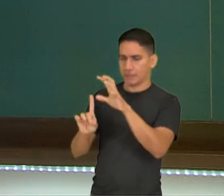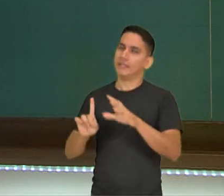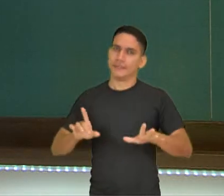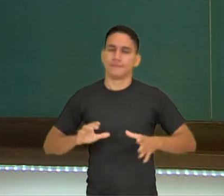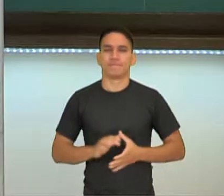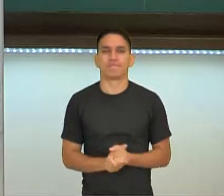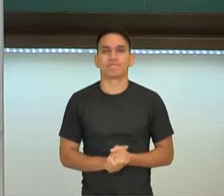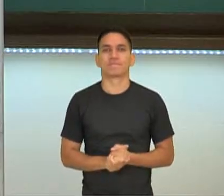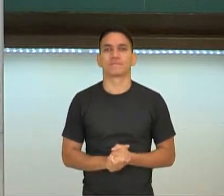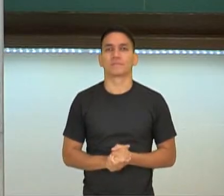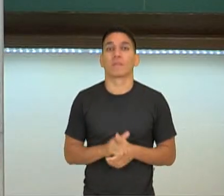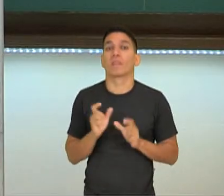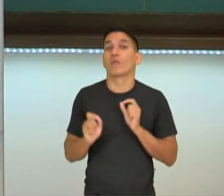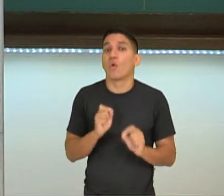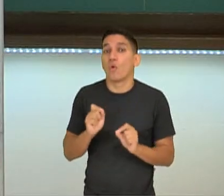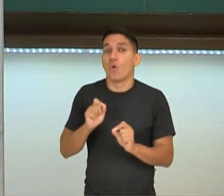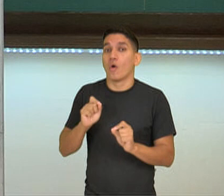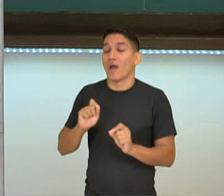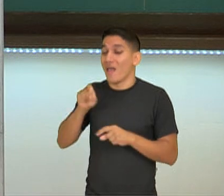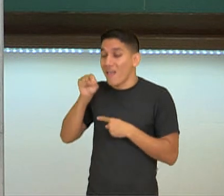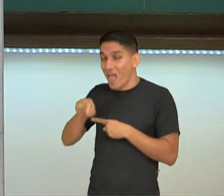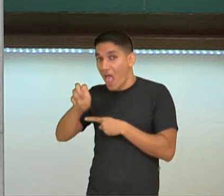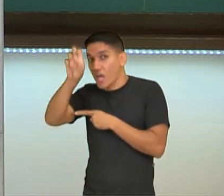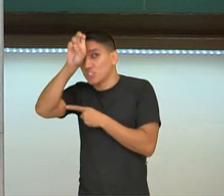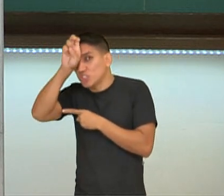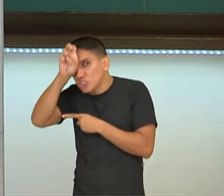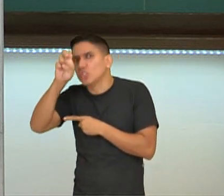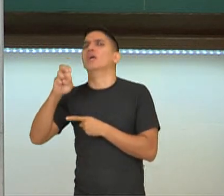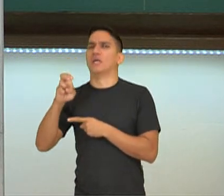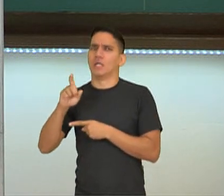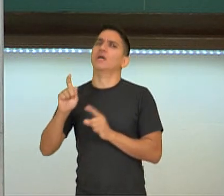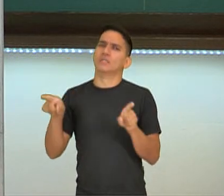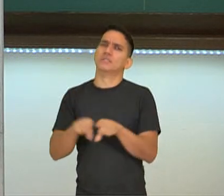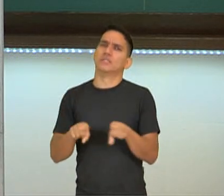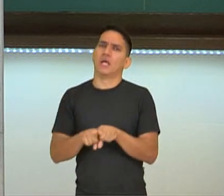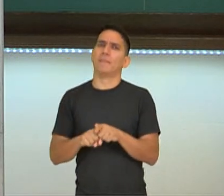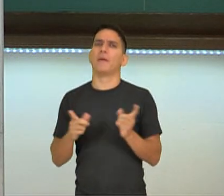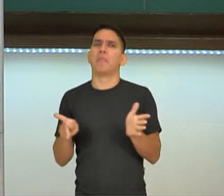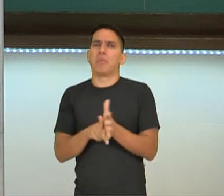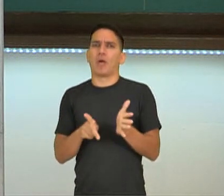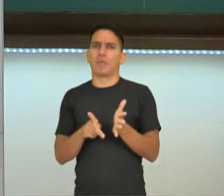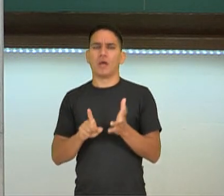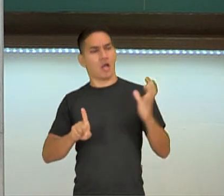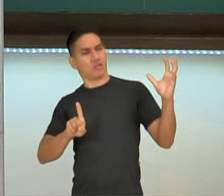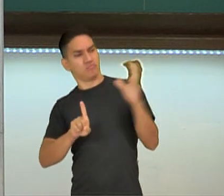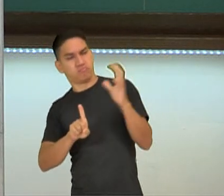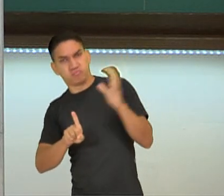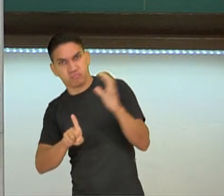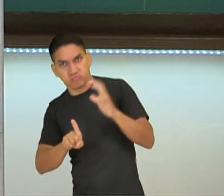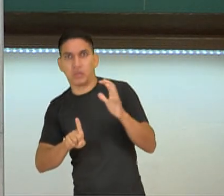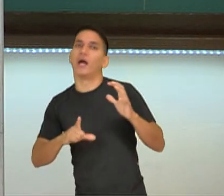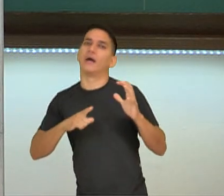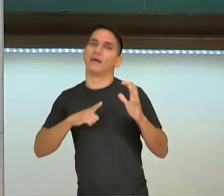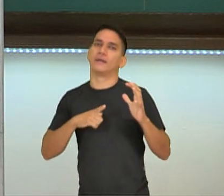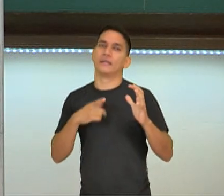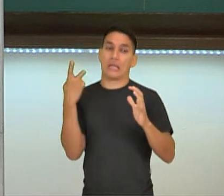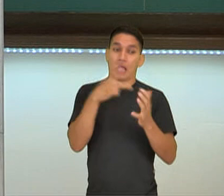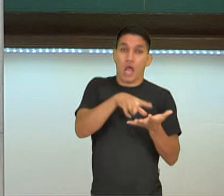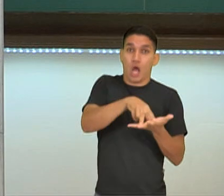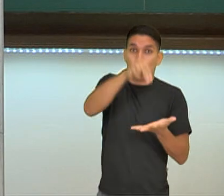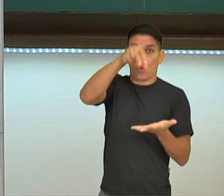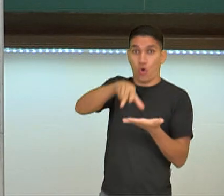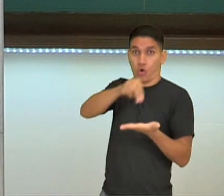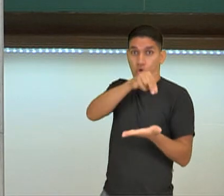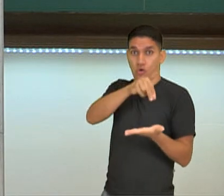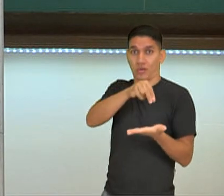futebol, o reino egípcio também tinha forte influência do reino Kush. Os cuxitas, o que eles fazem, apesar da sua